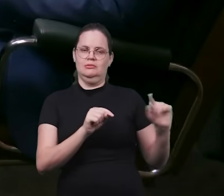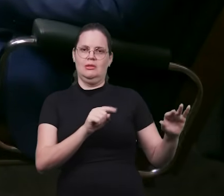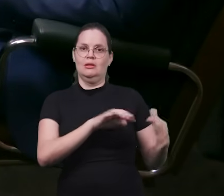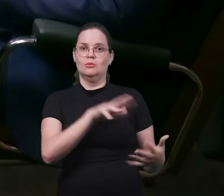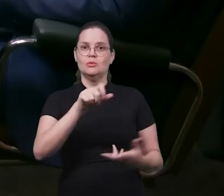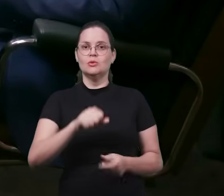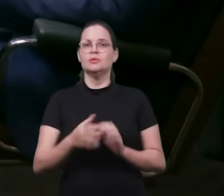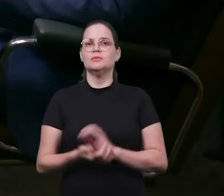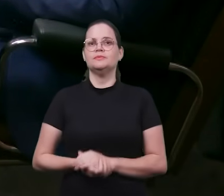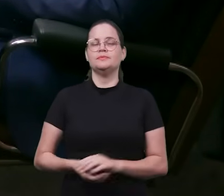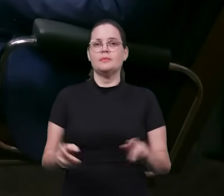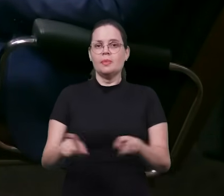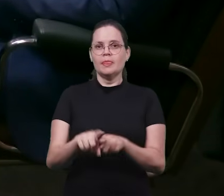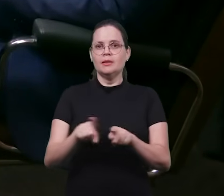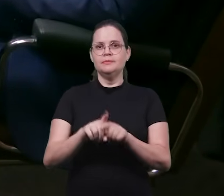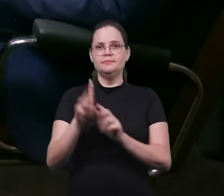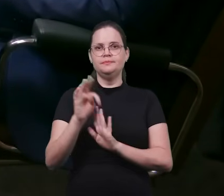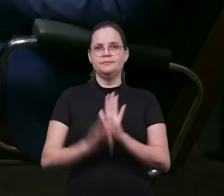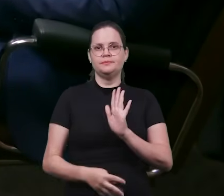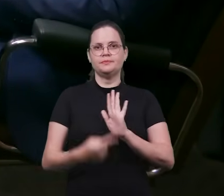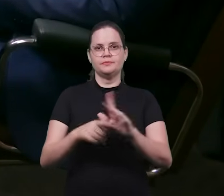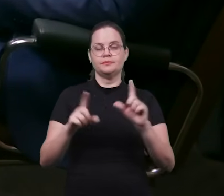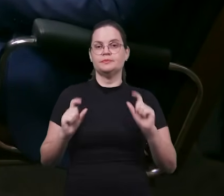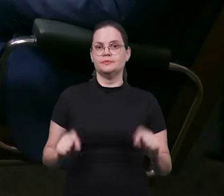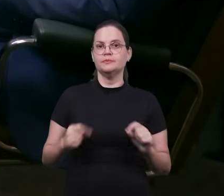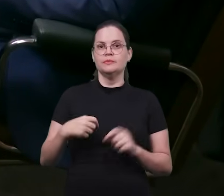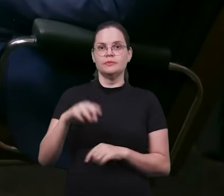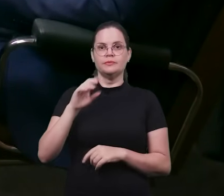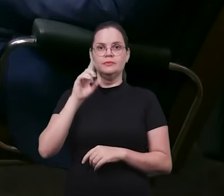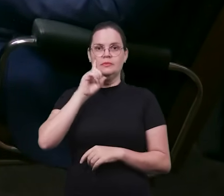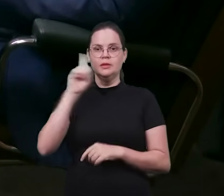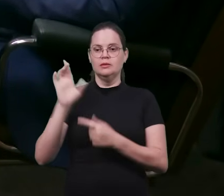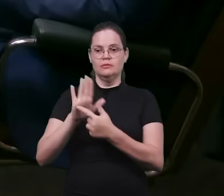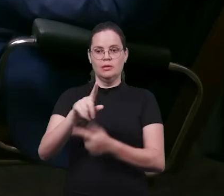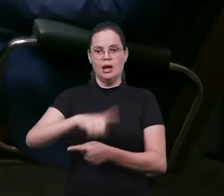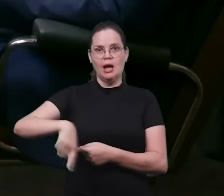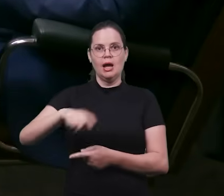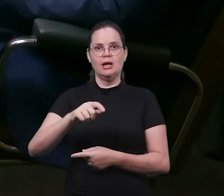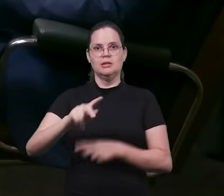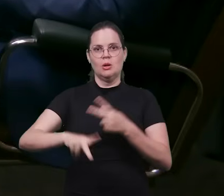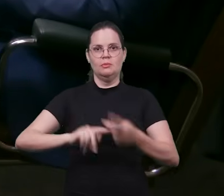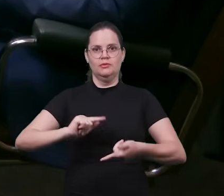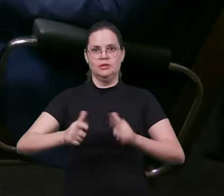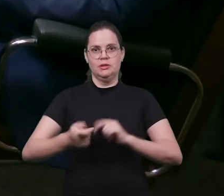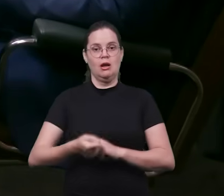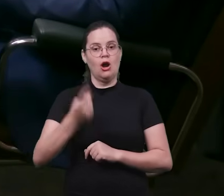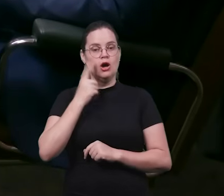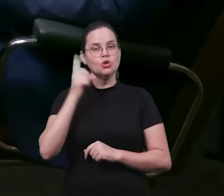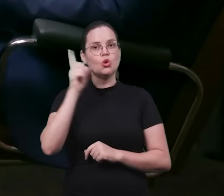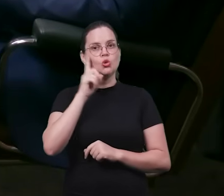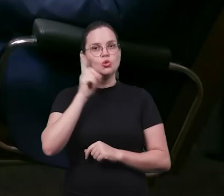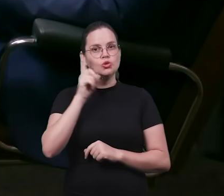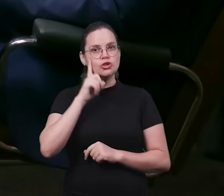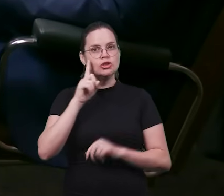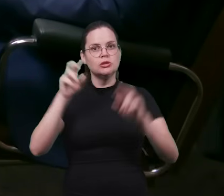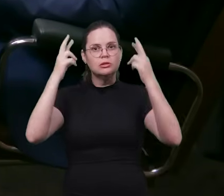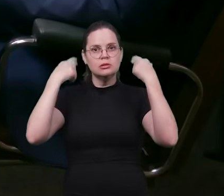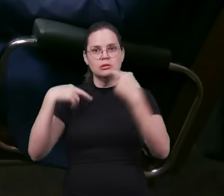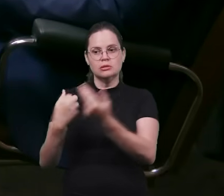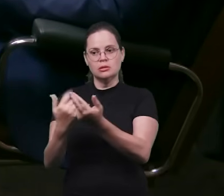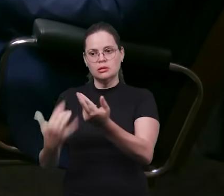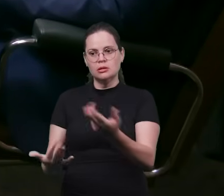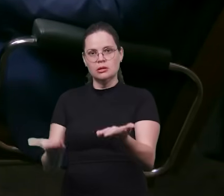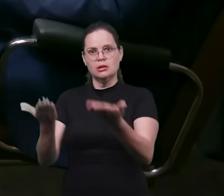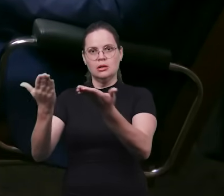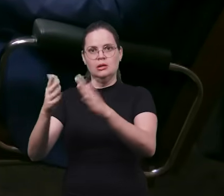uma coisa, né, do que Deus estava exigindo do povo de Israel. Tinha sacrifício todo dia. O fogo permanecia aceso